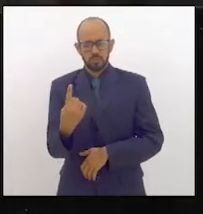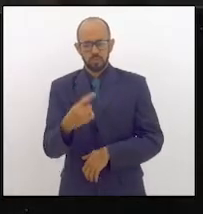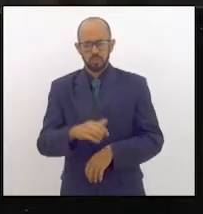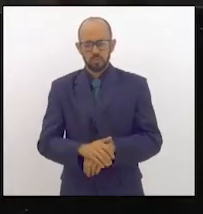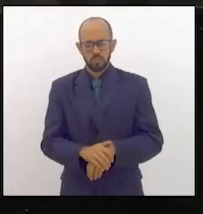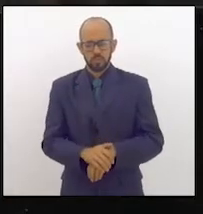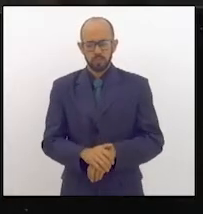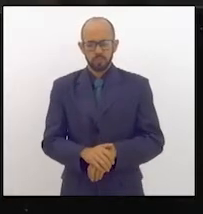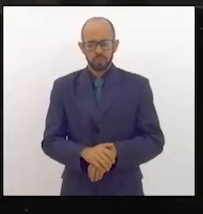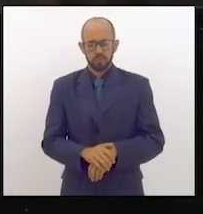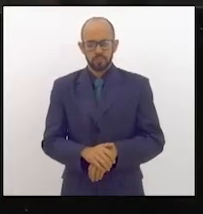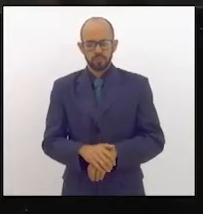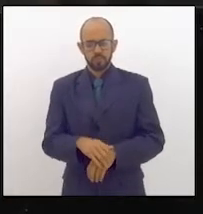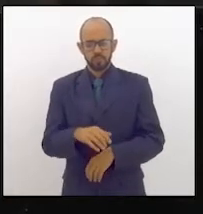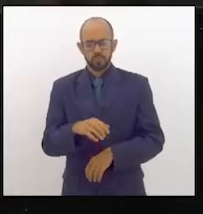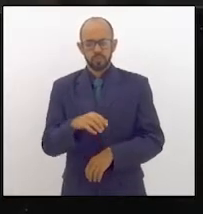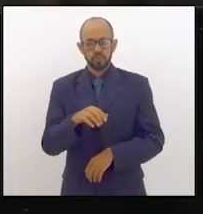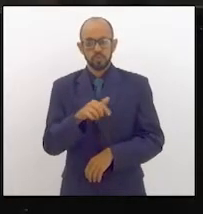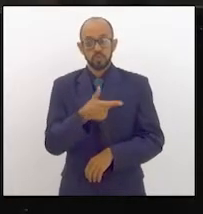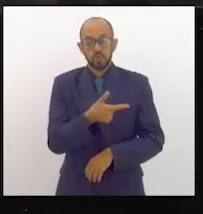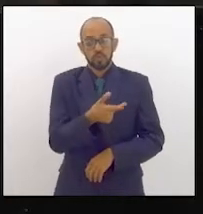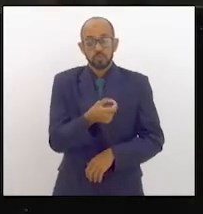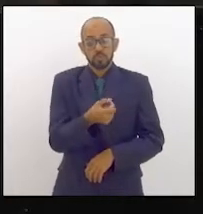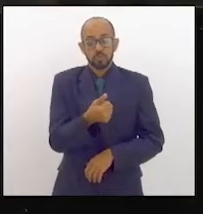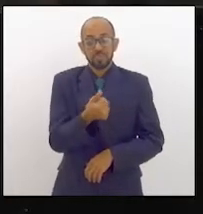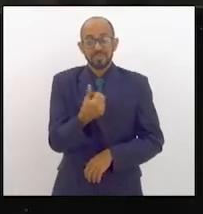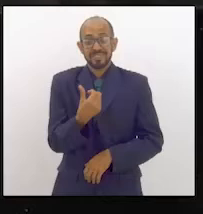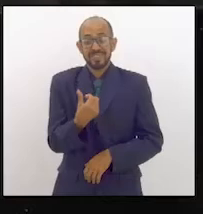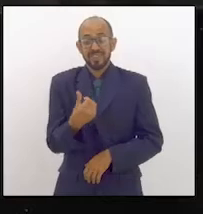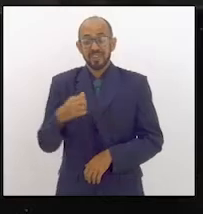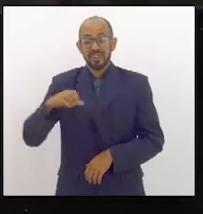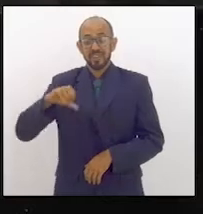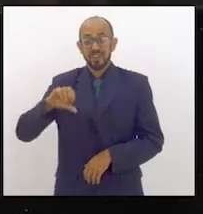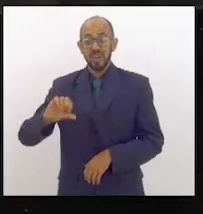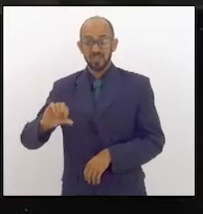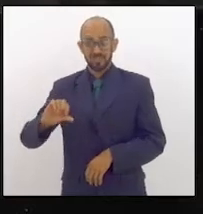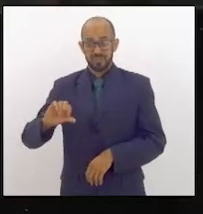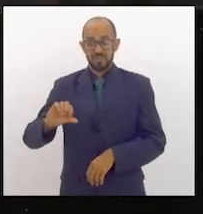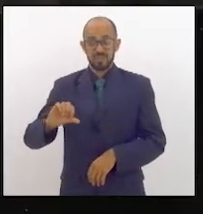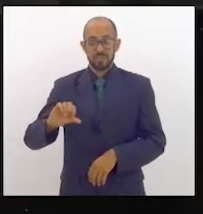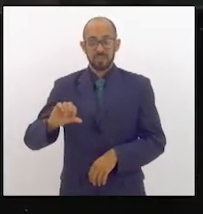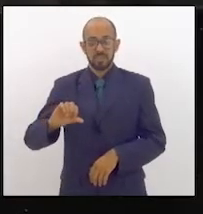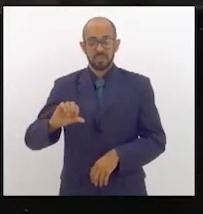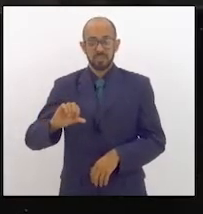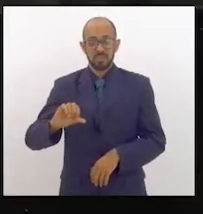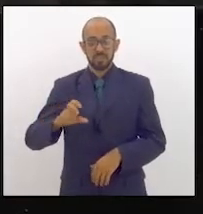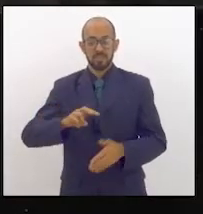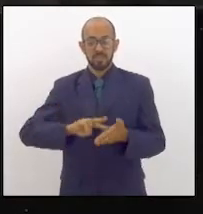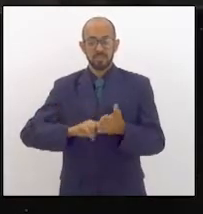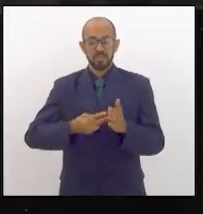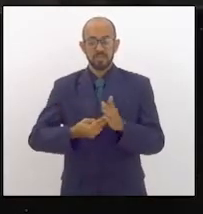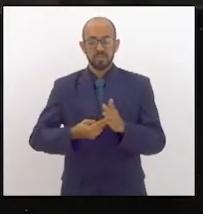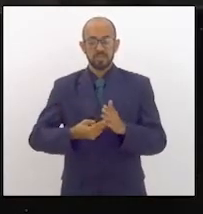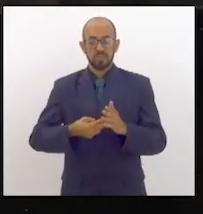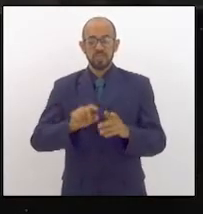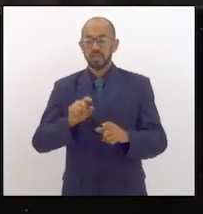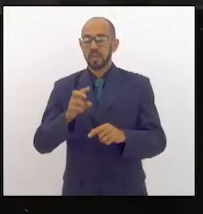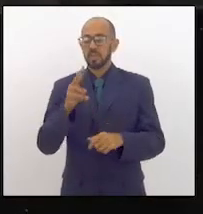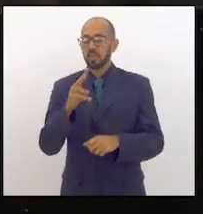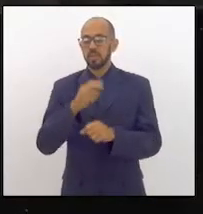de 2019 ou seja de 2 anos